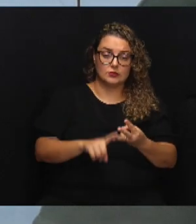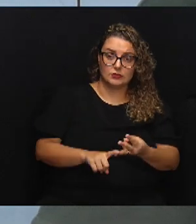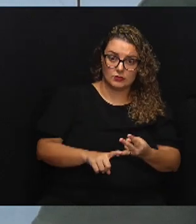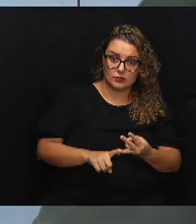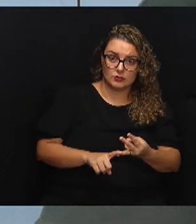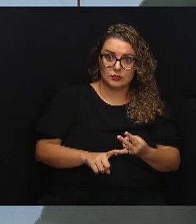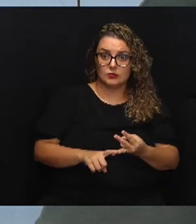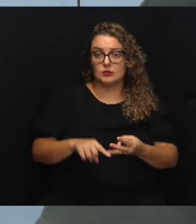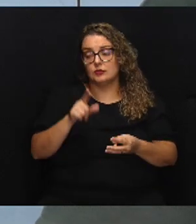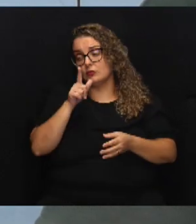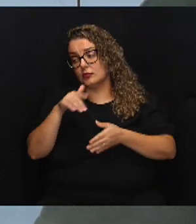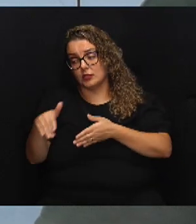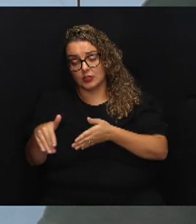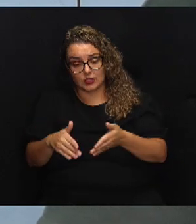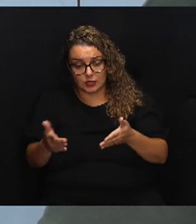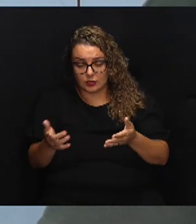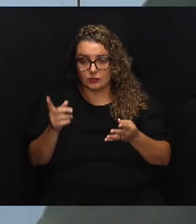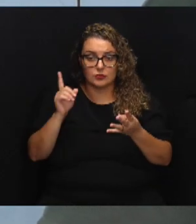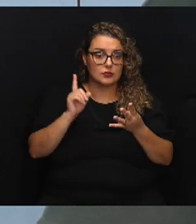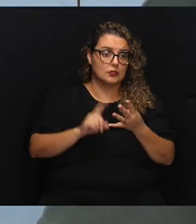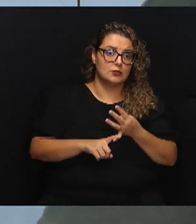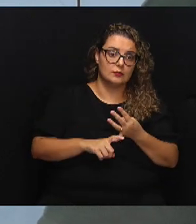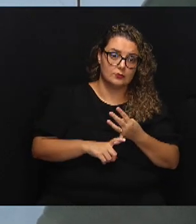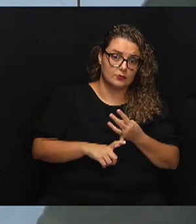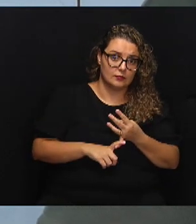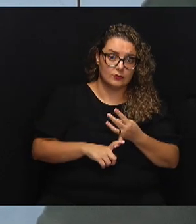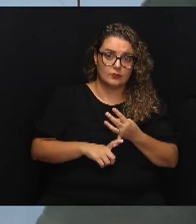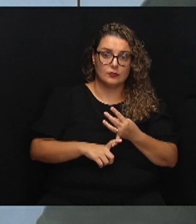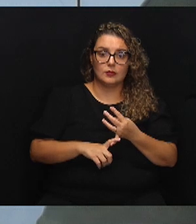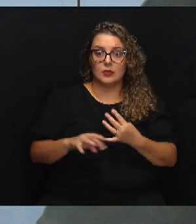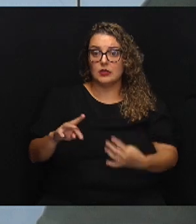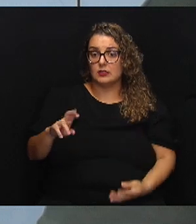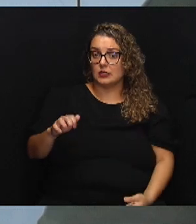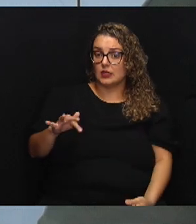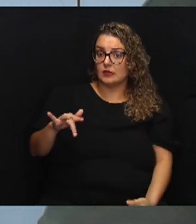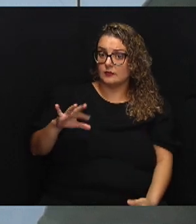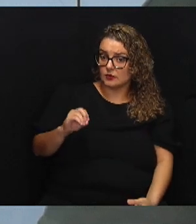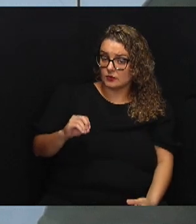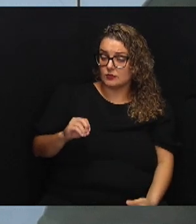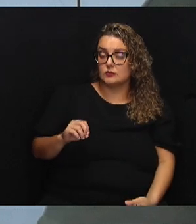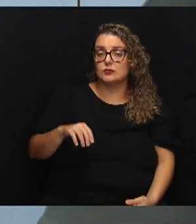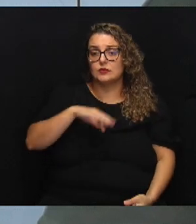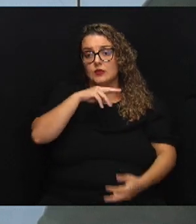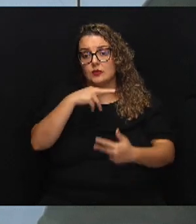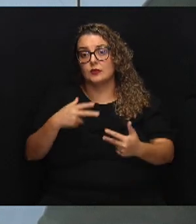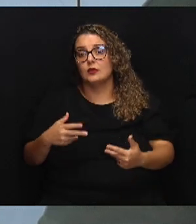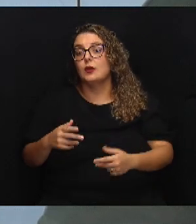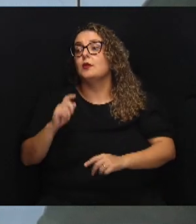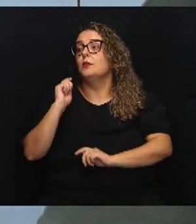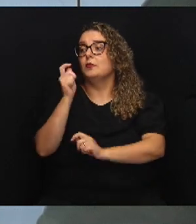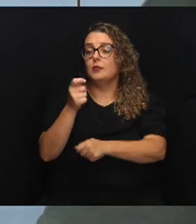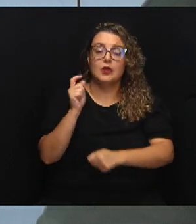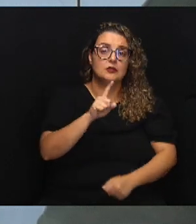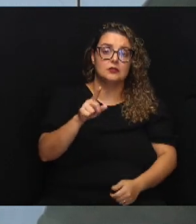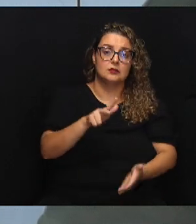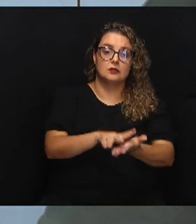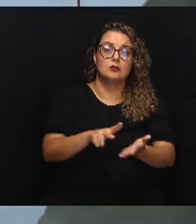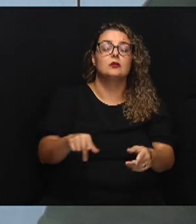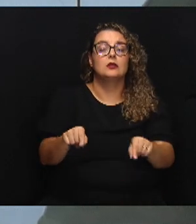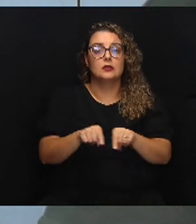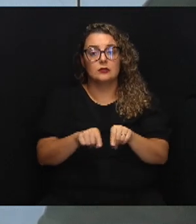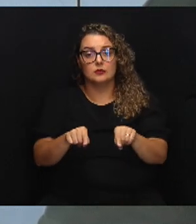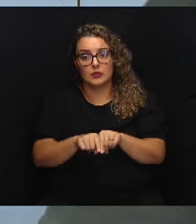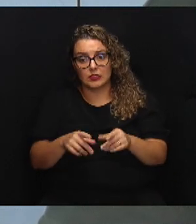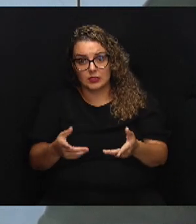em rios, né, tráfico de animais silvestres, pesca irregular também,